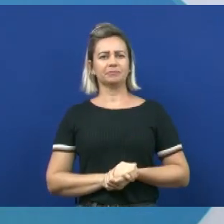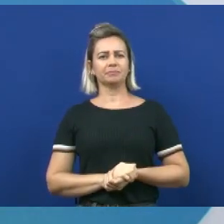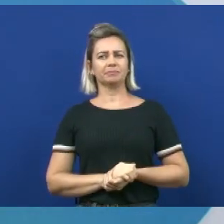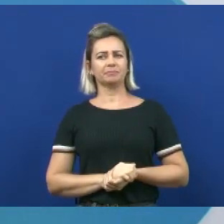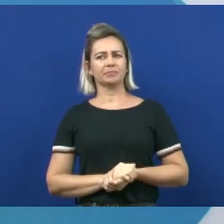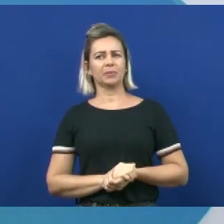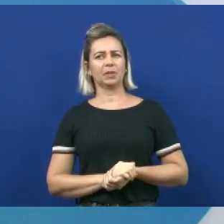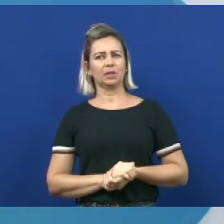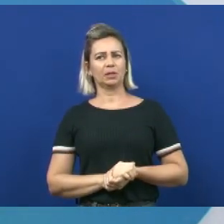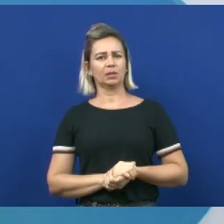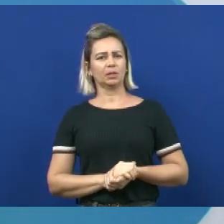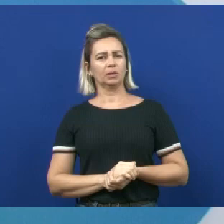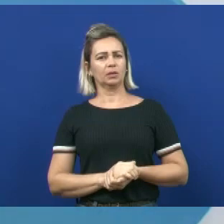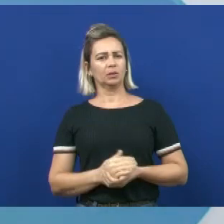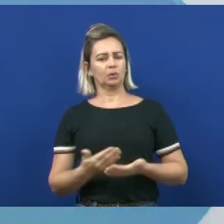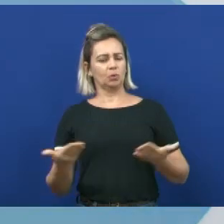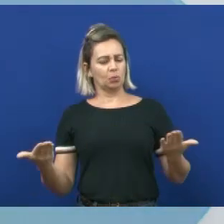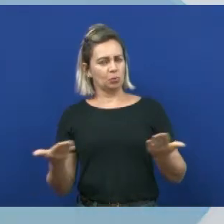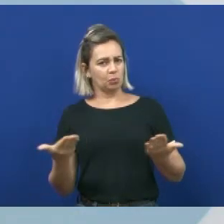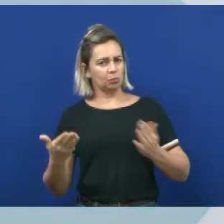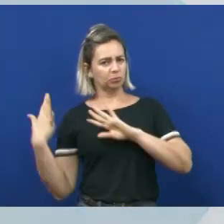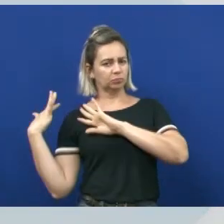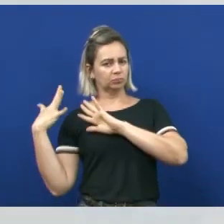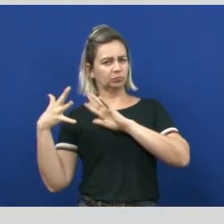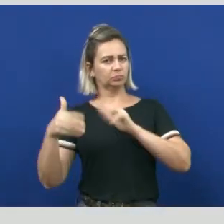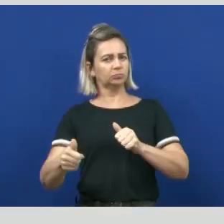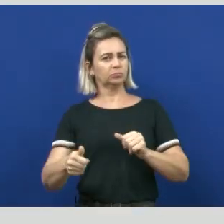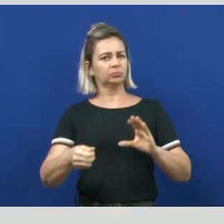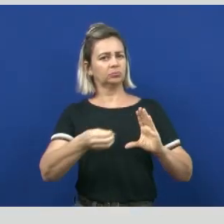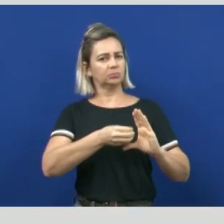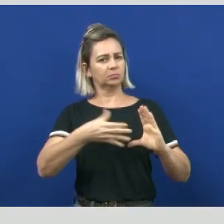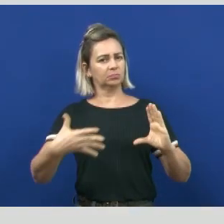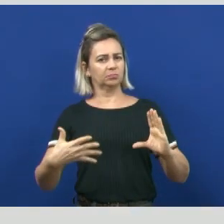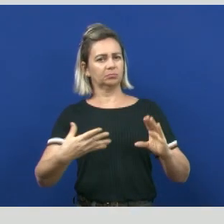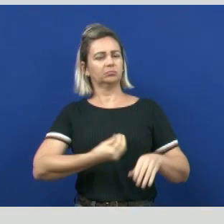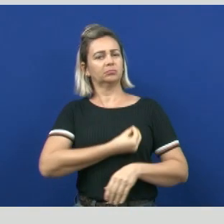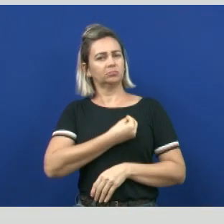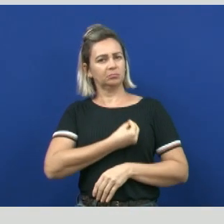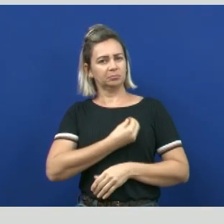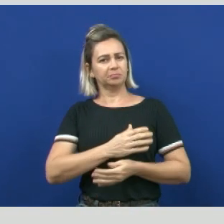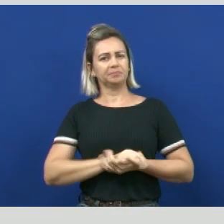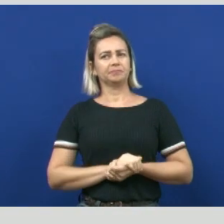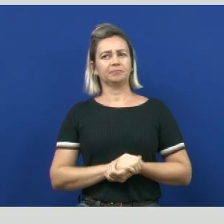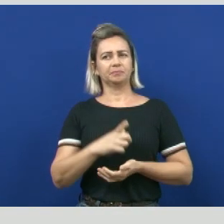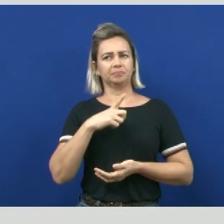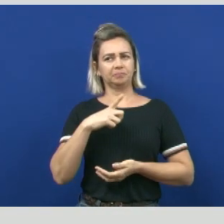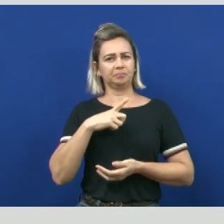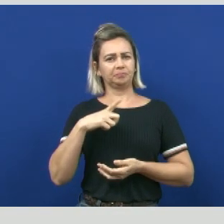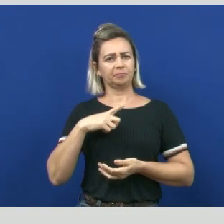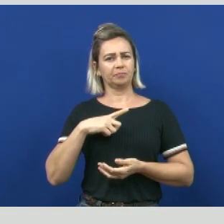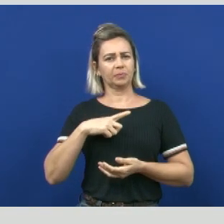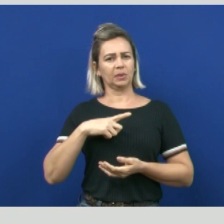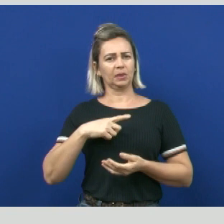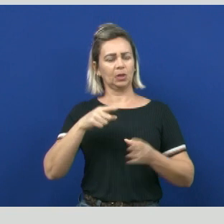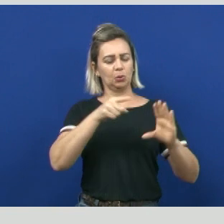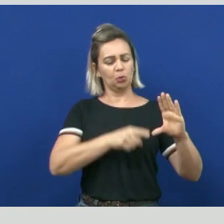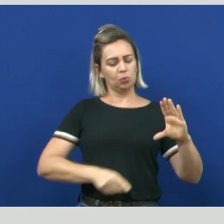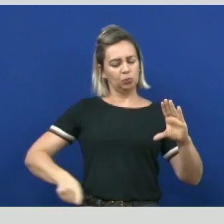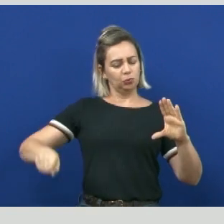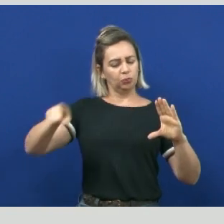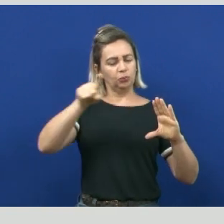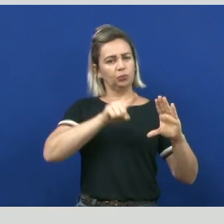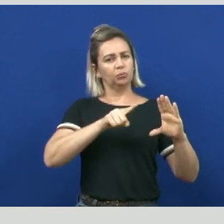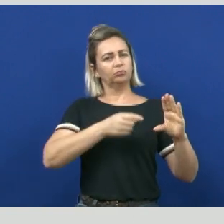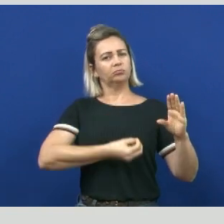gente falou aí nessa aula de hoje sobre as características dos seres vivos, né? O ciclo vital, organização